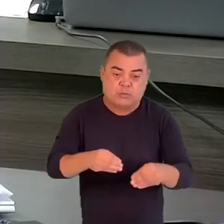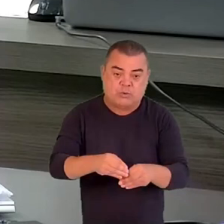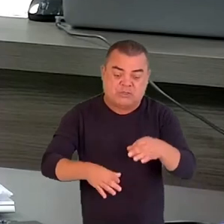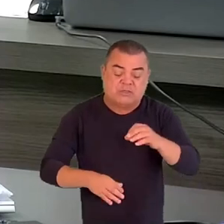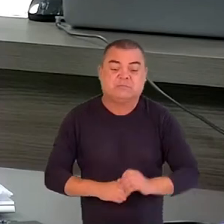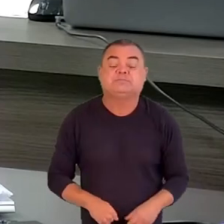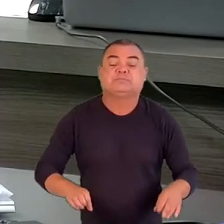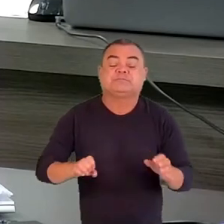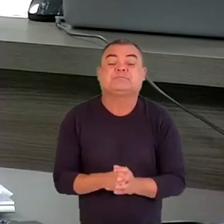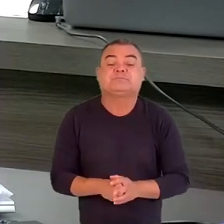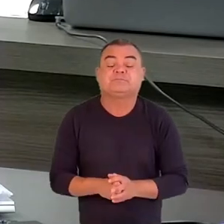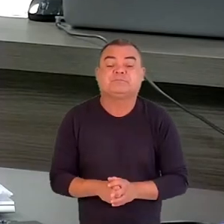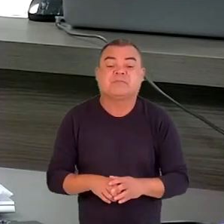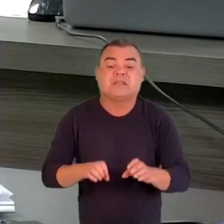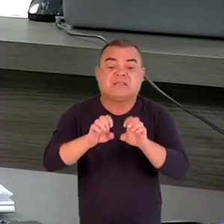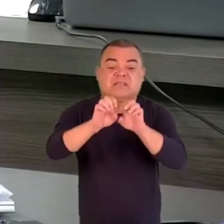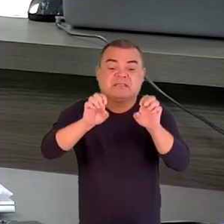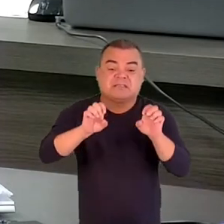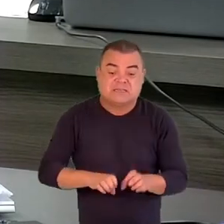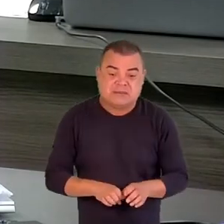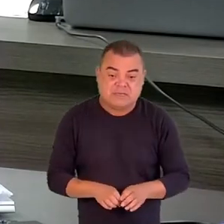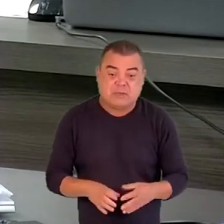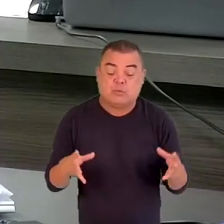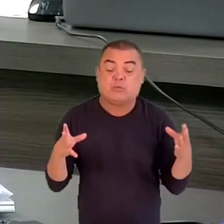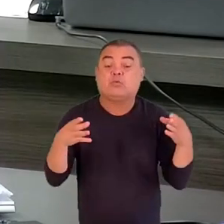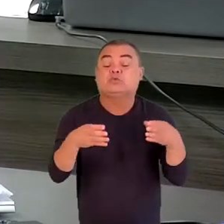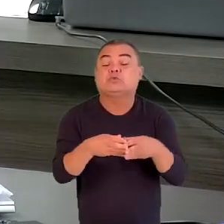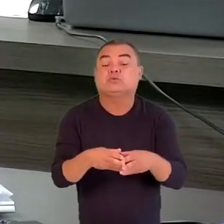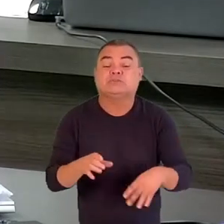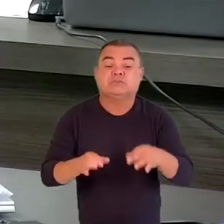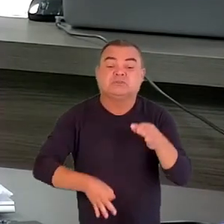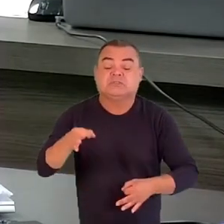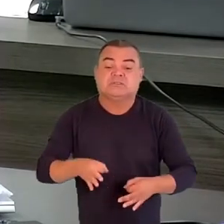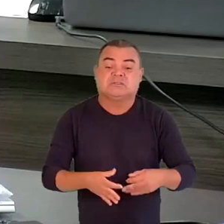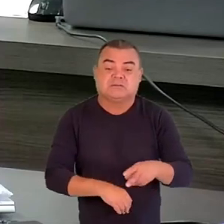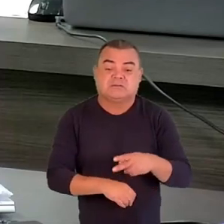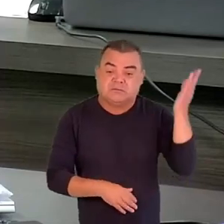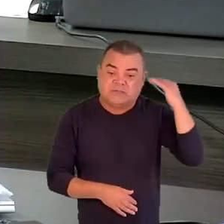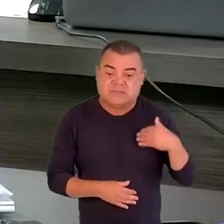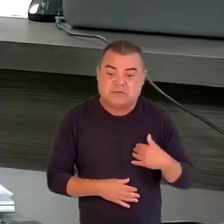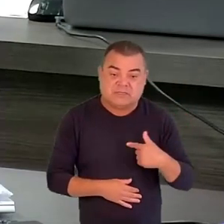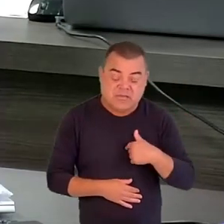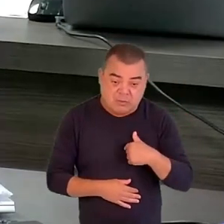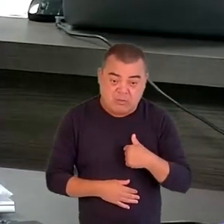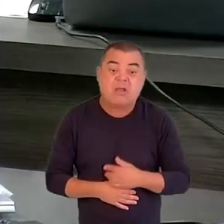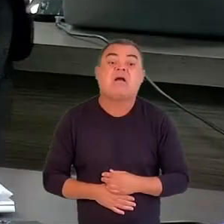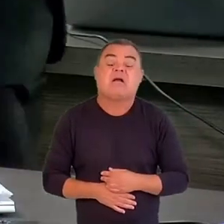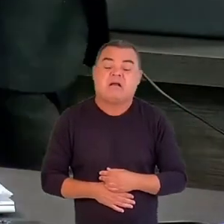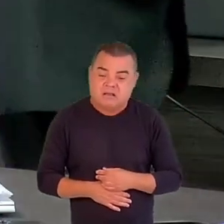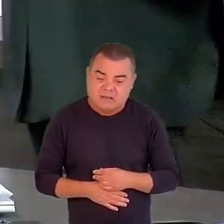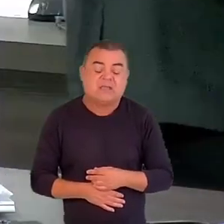justiça do Brasil. Então, parabenizo Vossa Excelência, acho extremamente justa